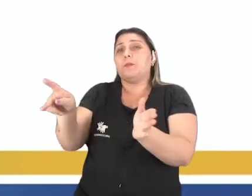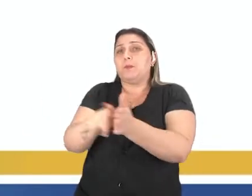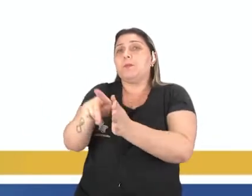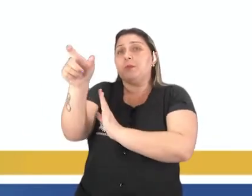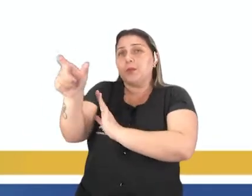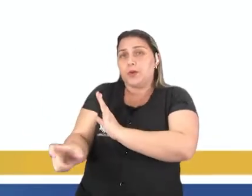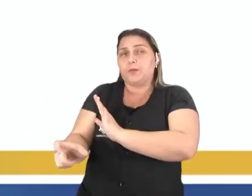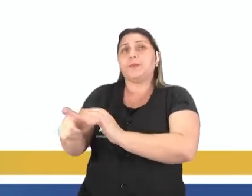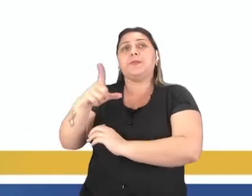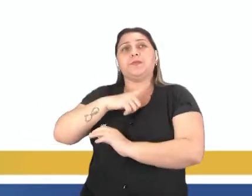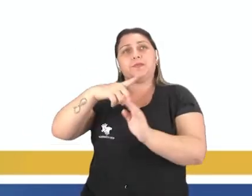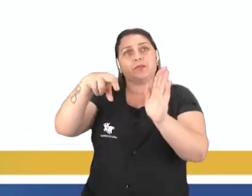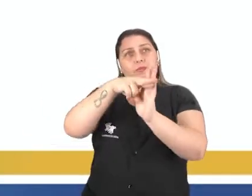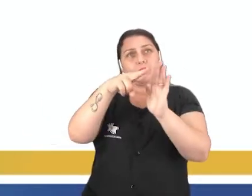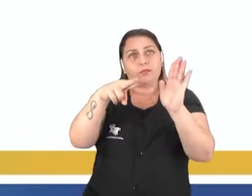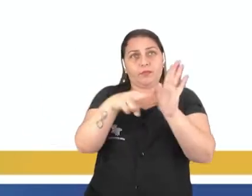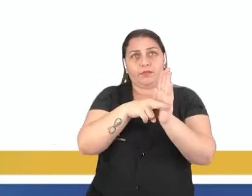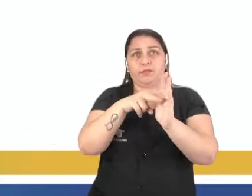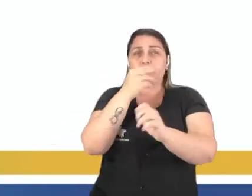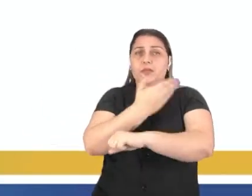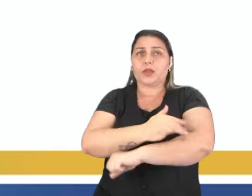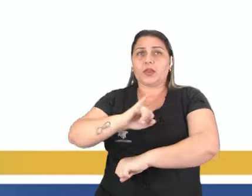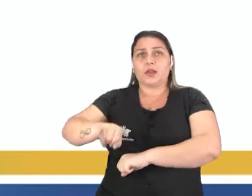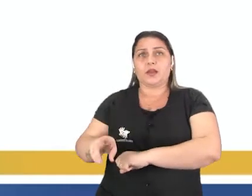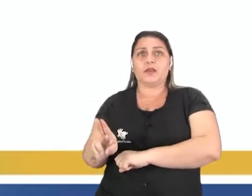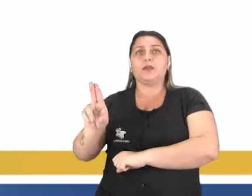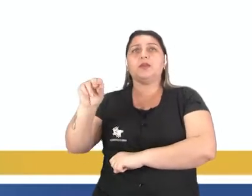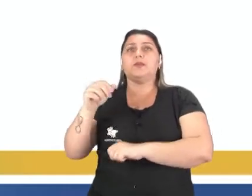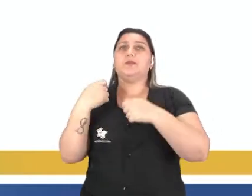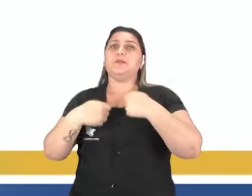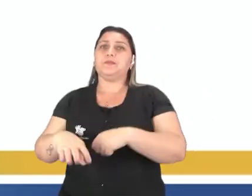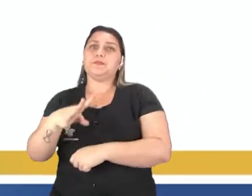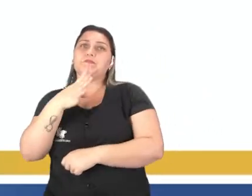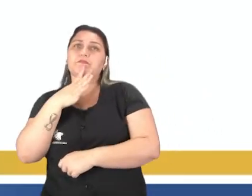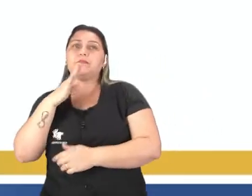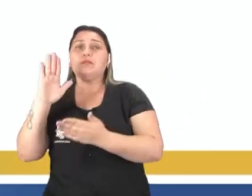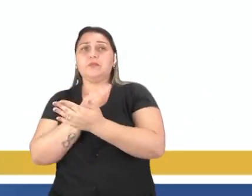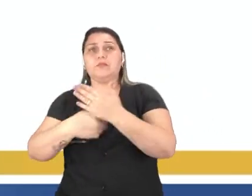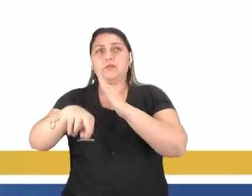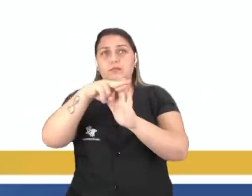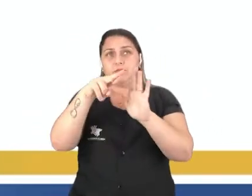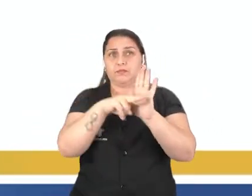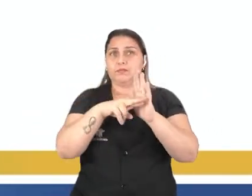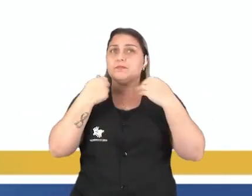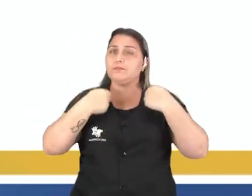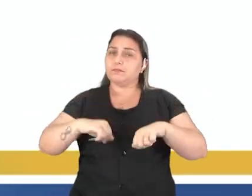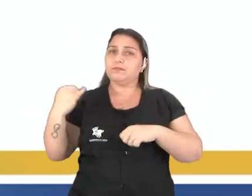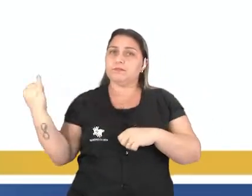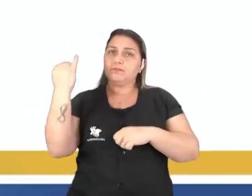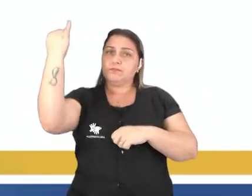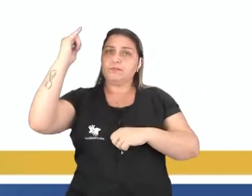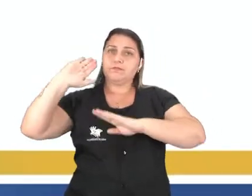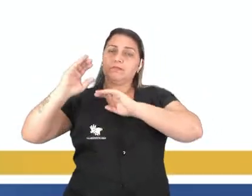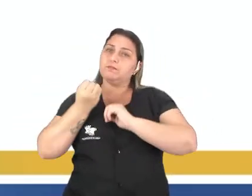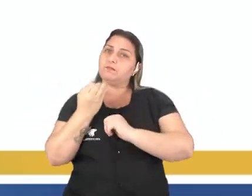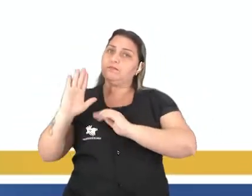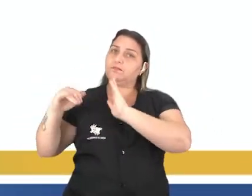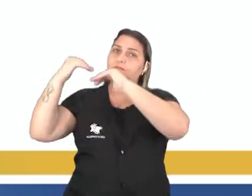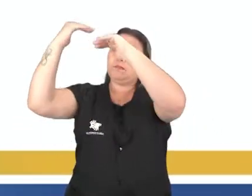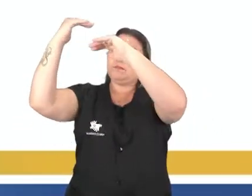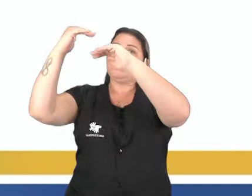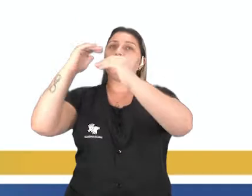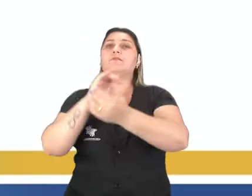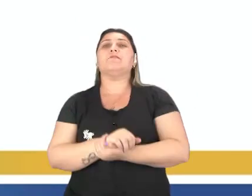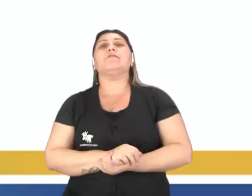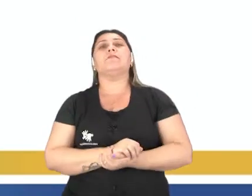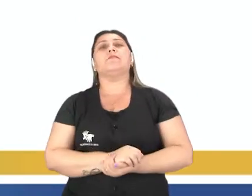gente tem as regras do judô. Para praticarmos o judô, devemos conhecer algumas regras necessárias para um bom desenvolvimento